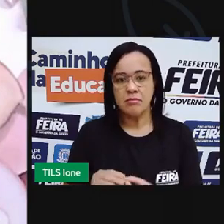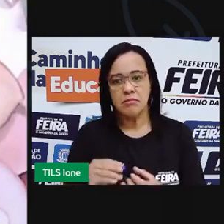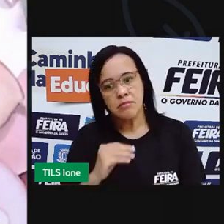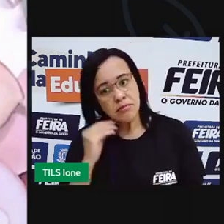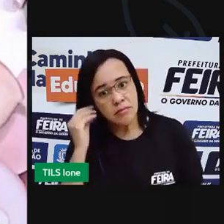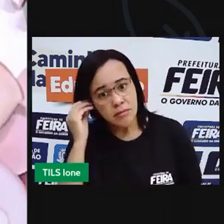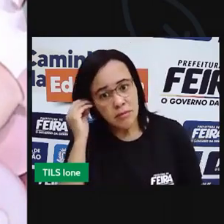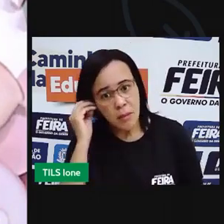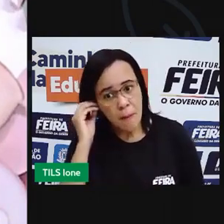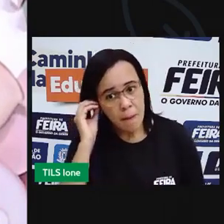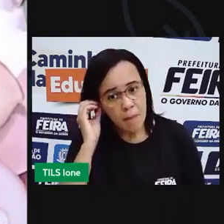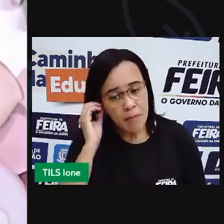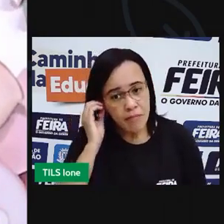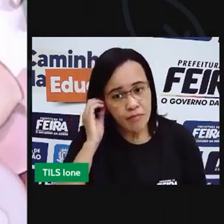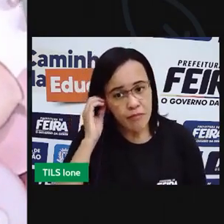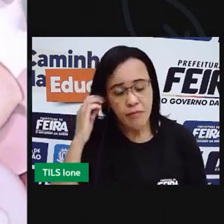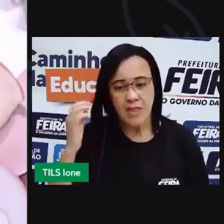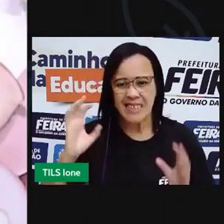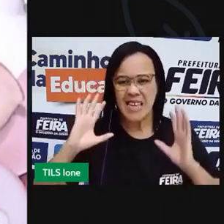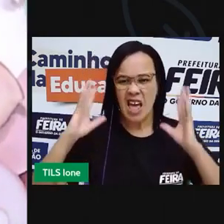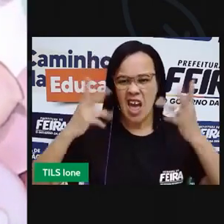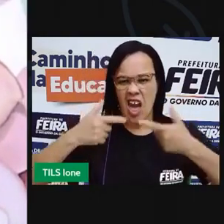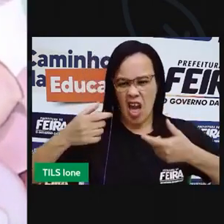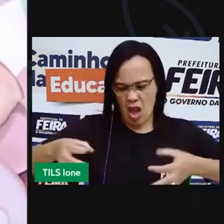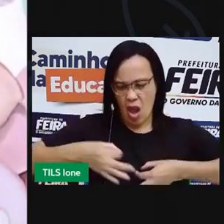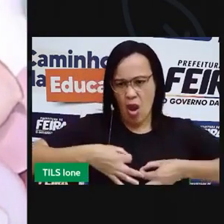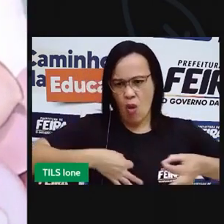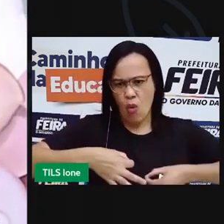Foi então que a onça deu